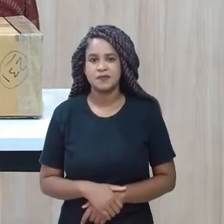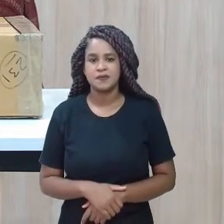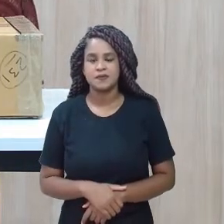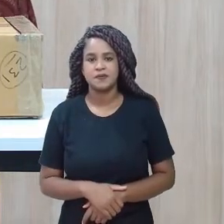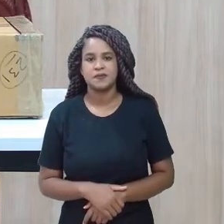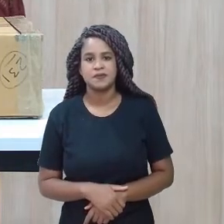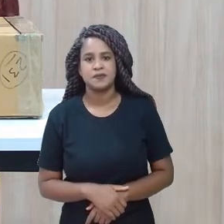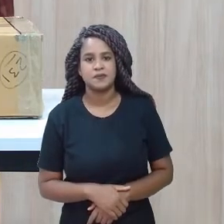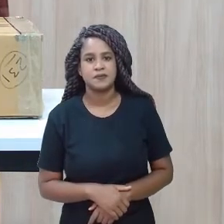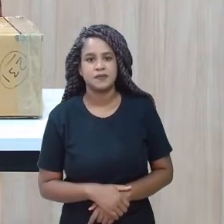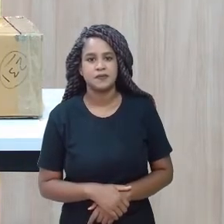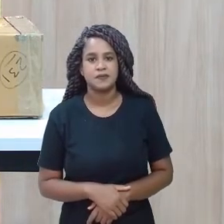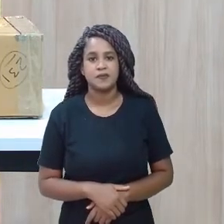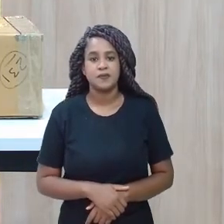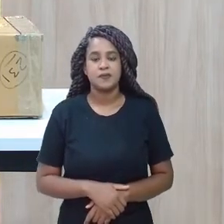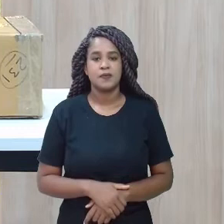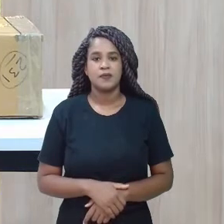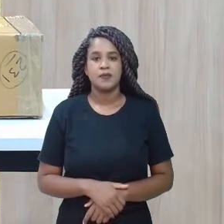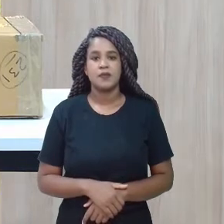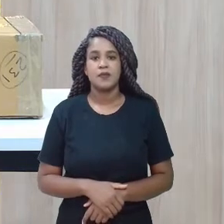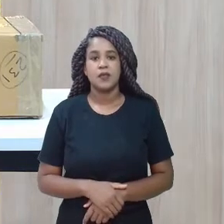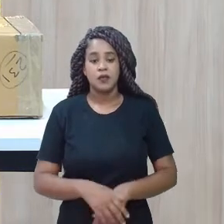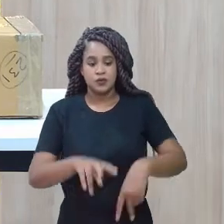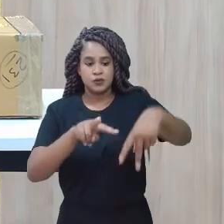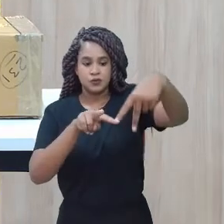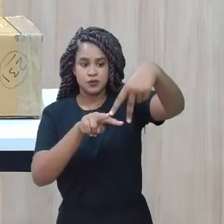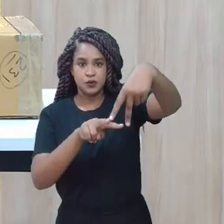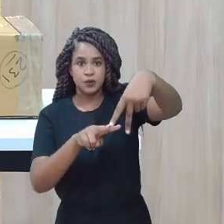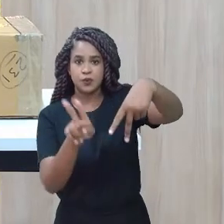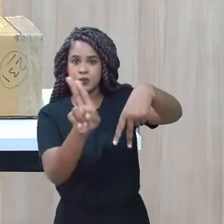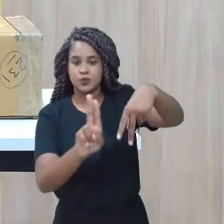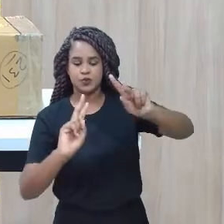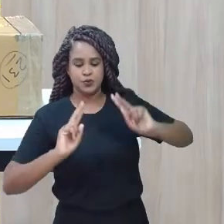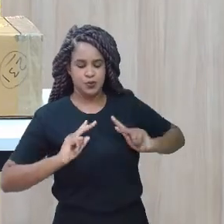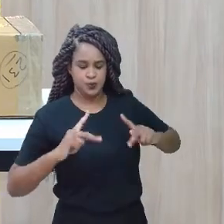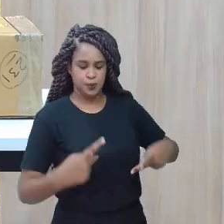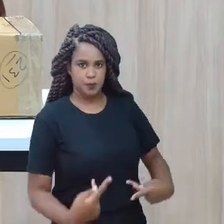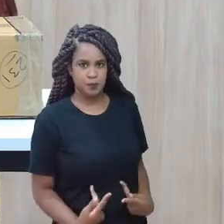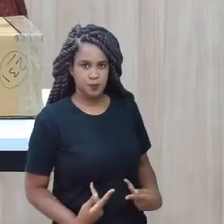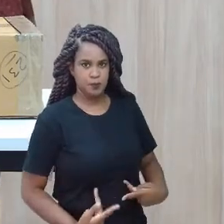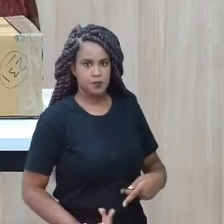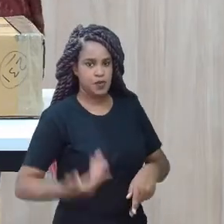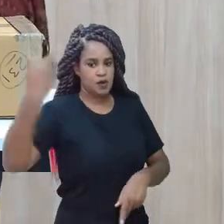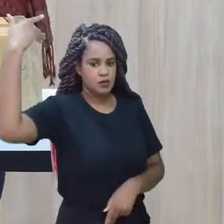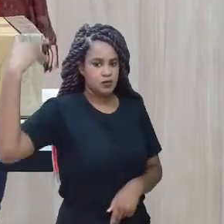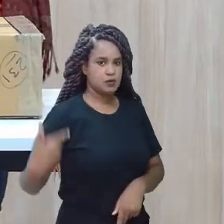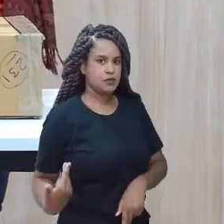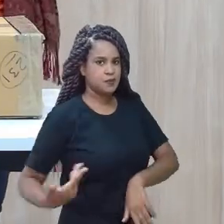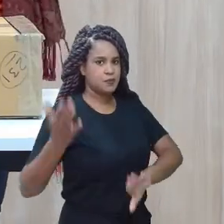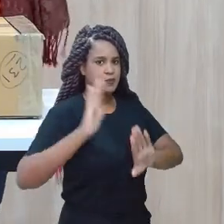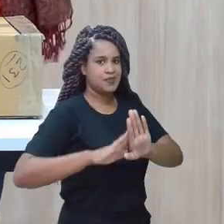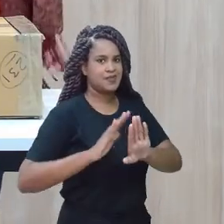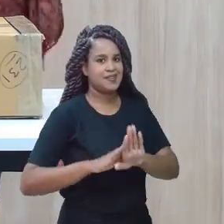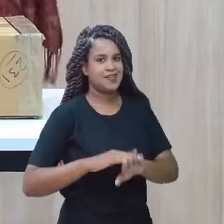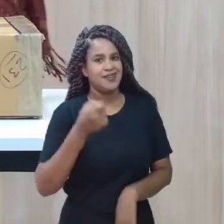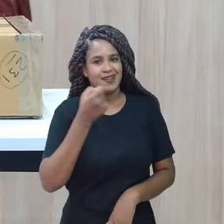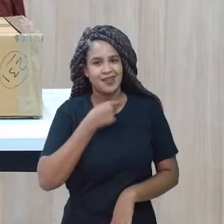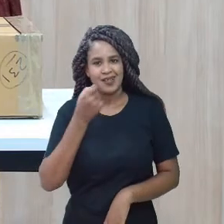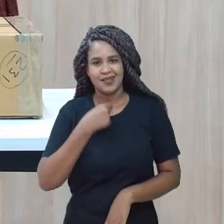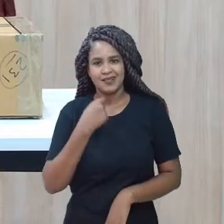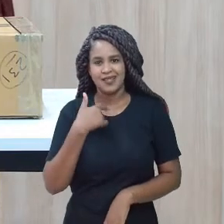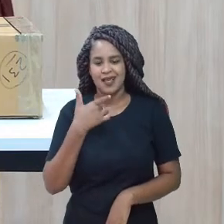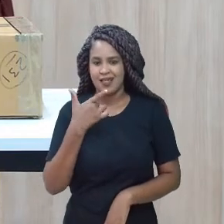peça feita em teatro de sombra corpórea, tá? Mas foi engraçado, fala